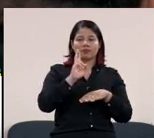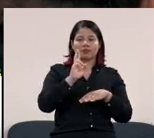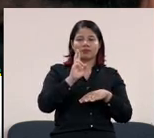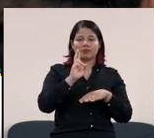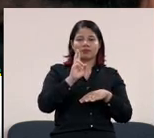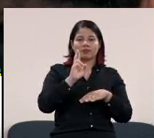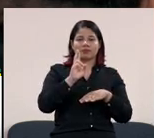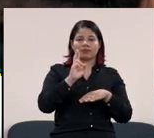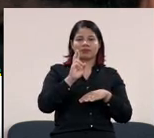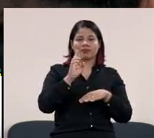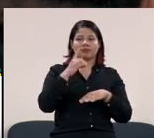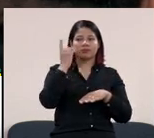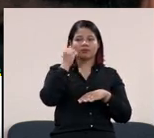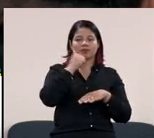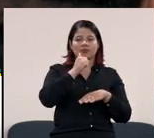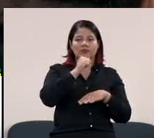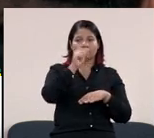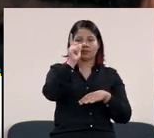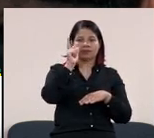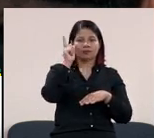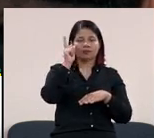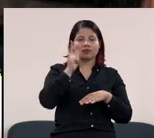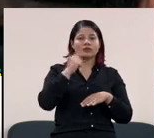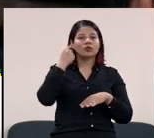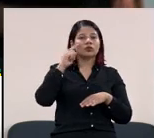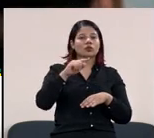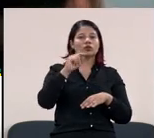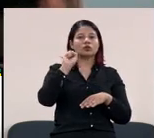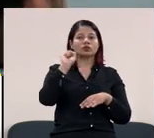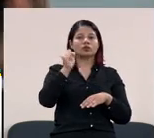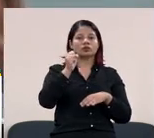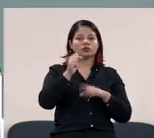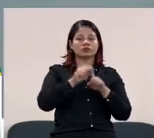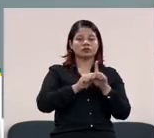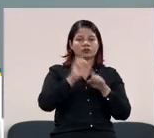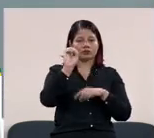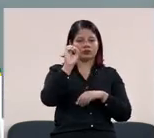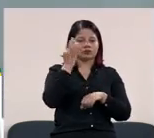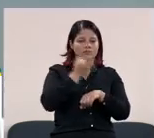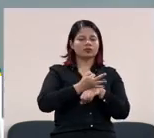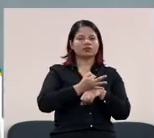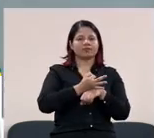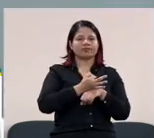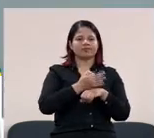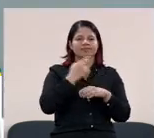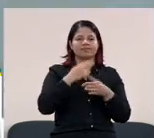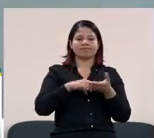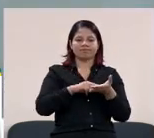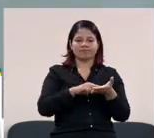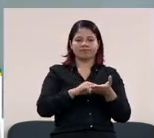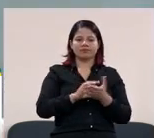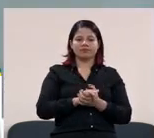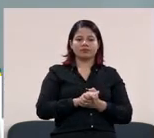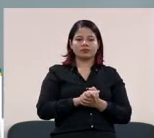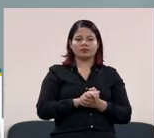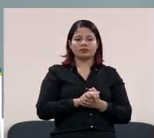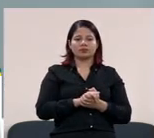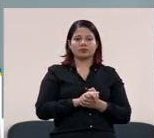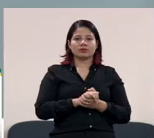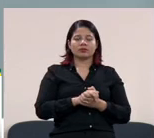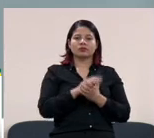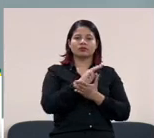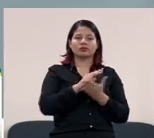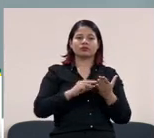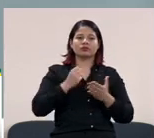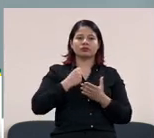19/25/2019. Deputada Luciana Gurgel, justificando a ausência na sessão ordinária do dia 8 de outubro de 2019.